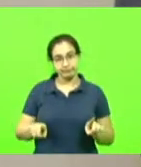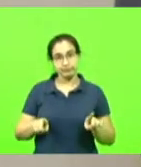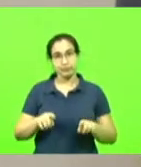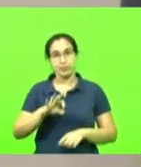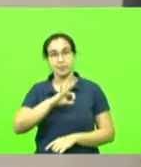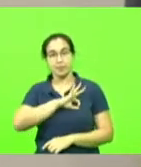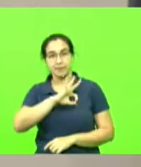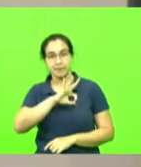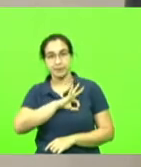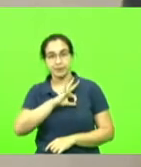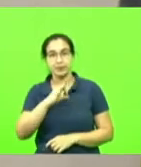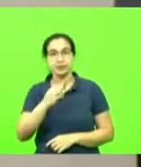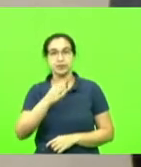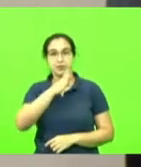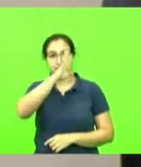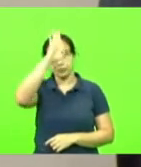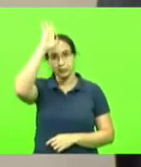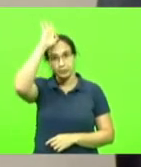Civil da